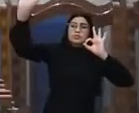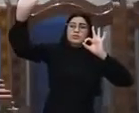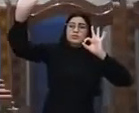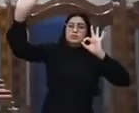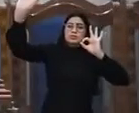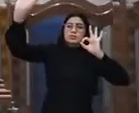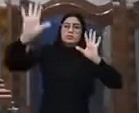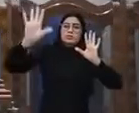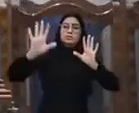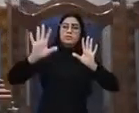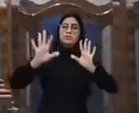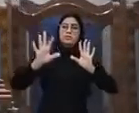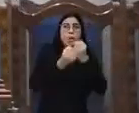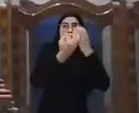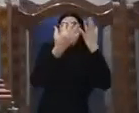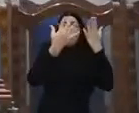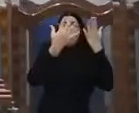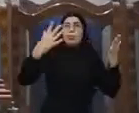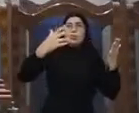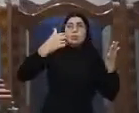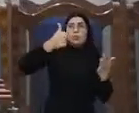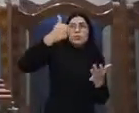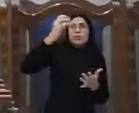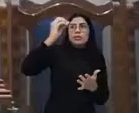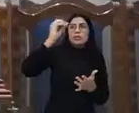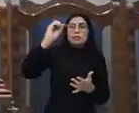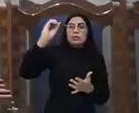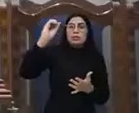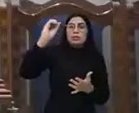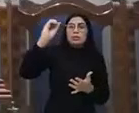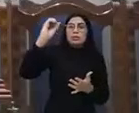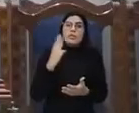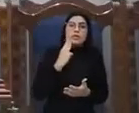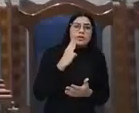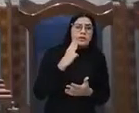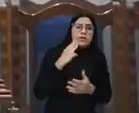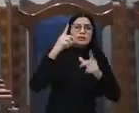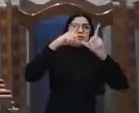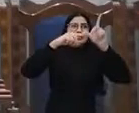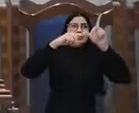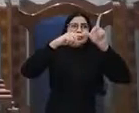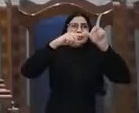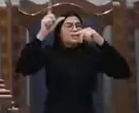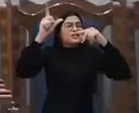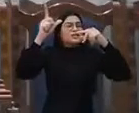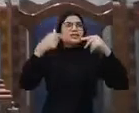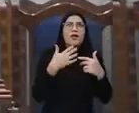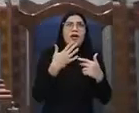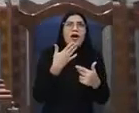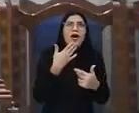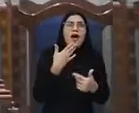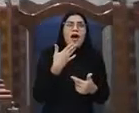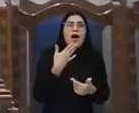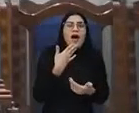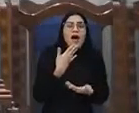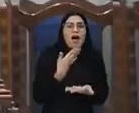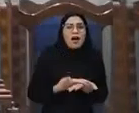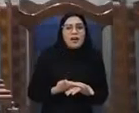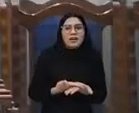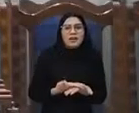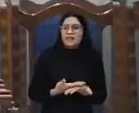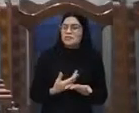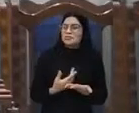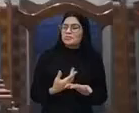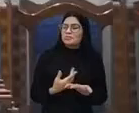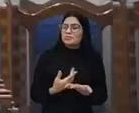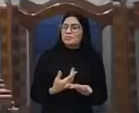ter 100 milhões de estrelas, eu fico lendo e fico dando glória, dizendo: foi o meu Deus quem criou.